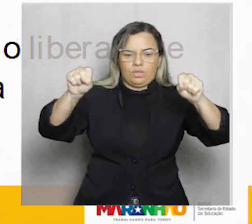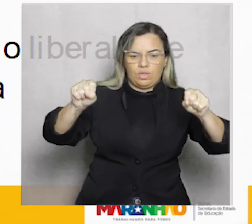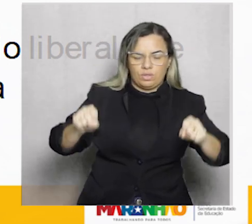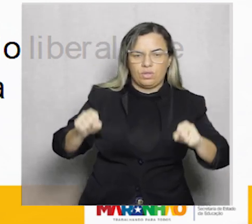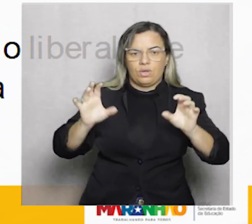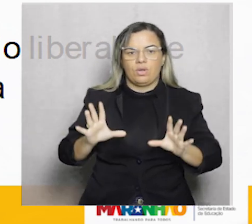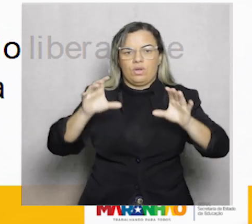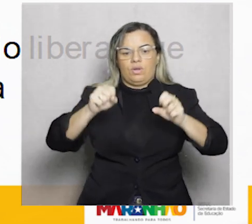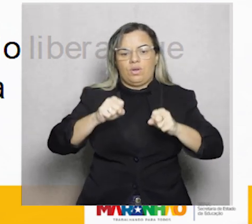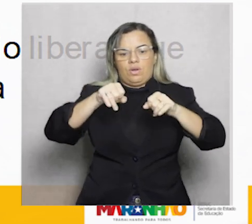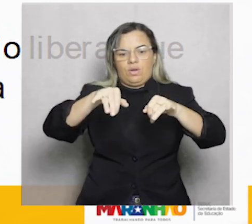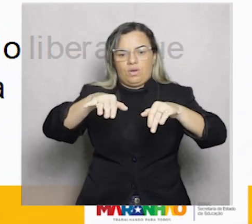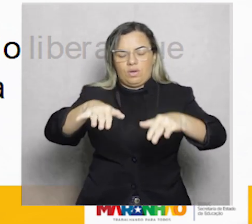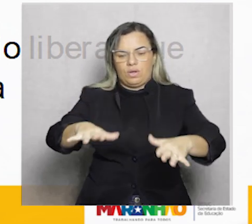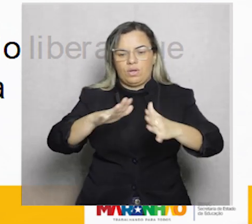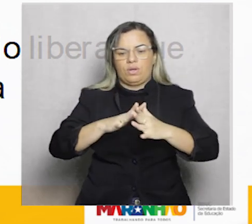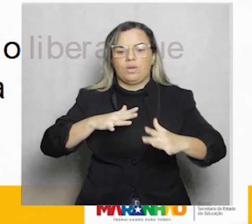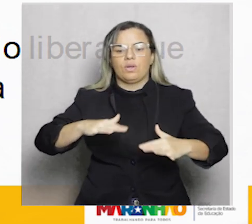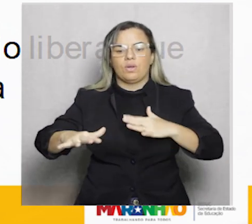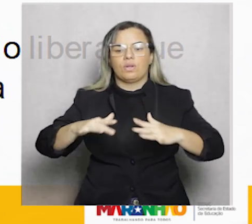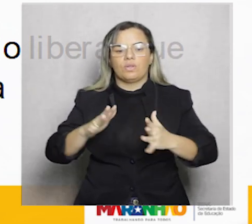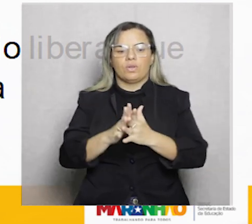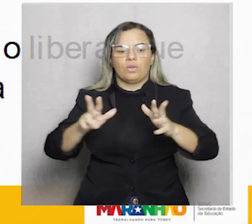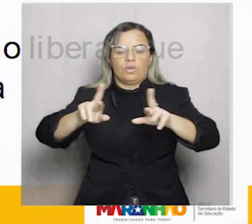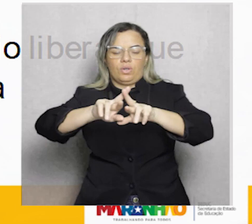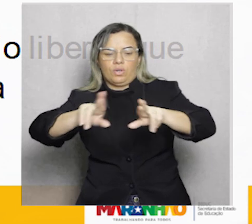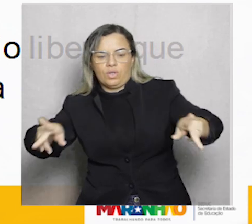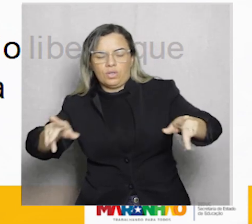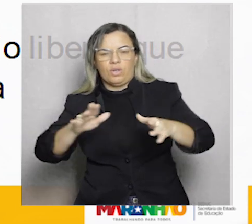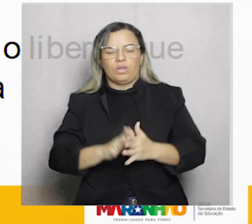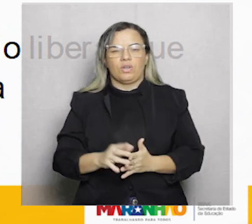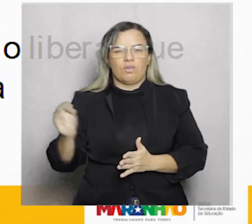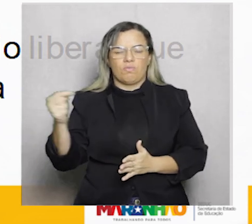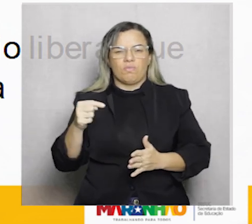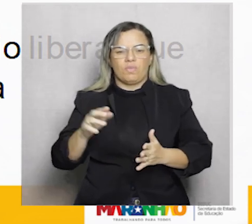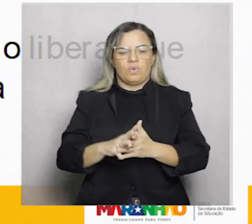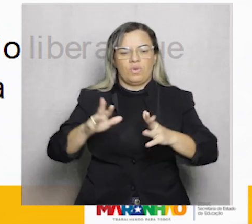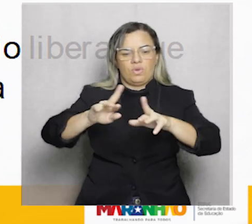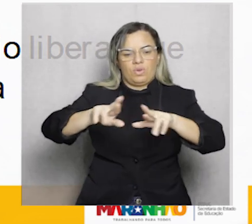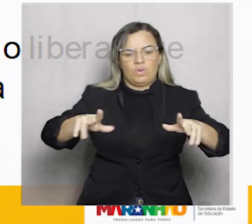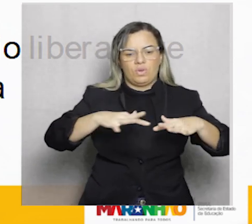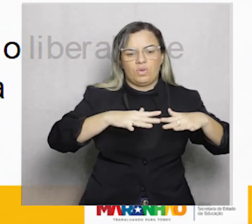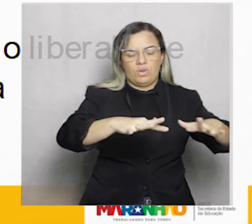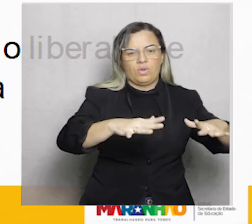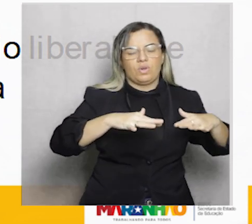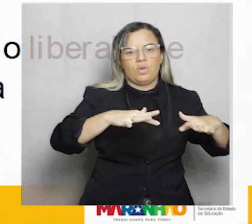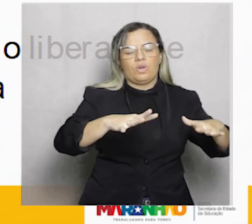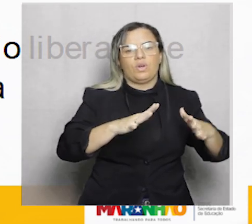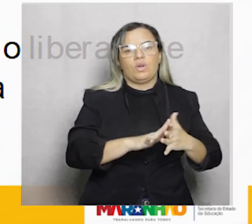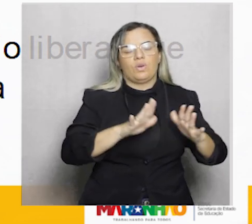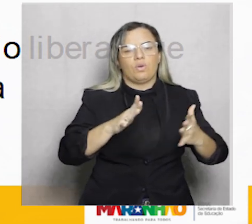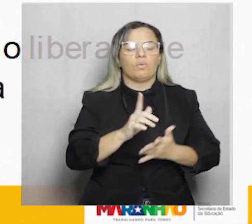colonial. Esse movimento se diferenciou dos demais, como, por exemplo, da Inconfidência Mineira,